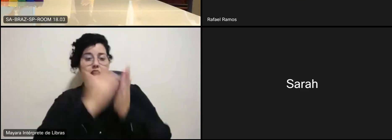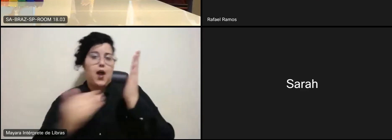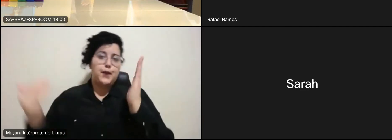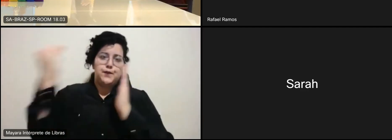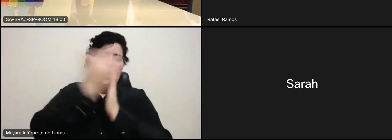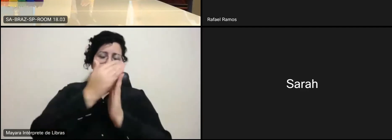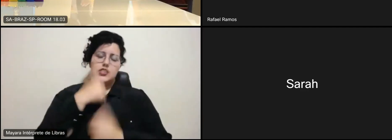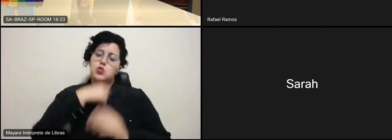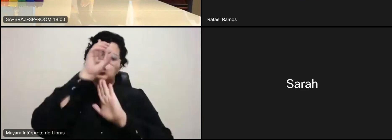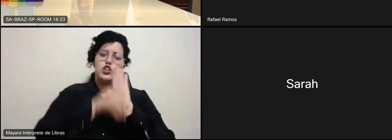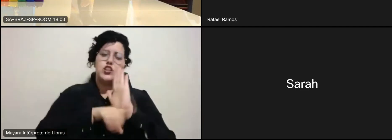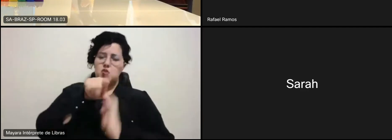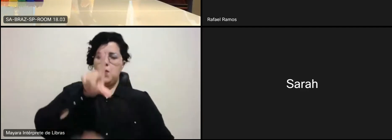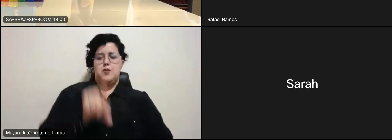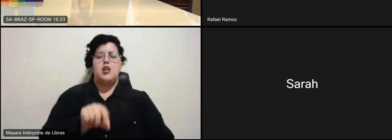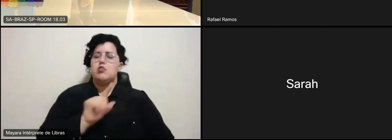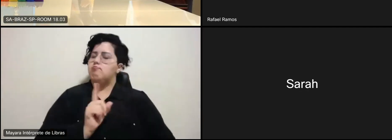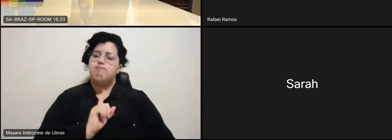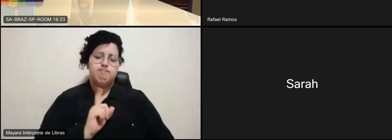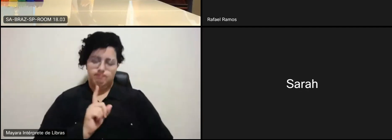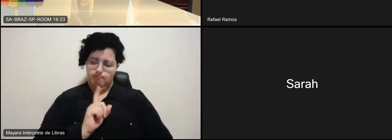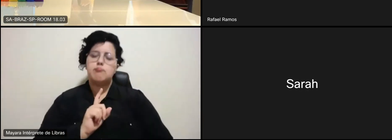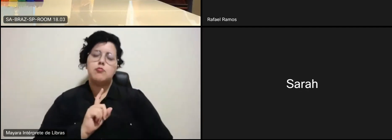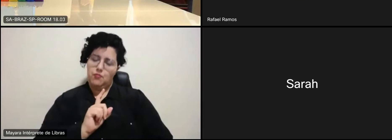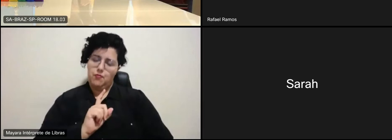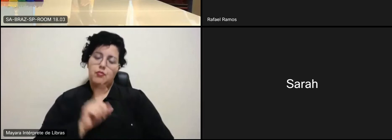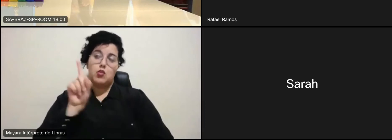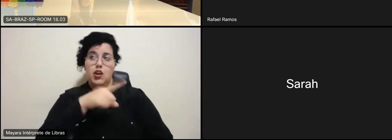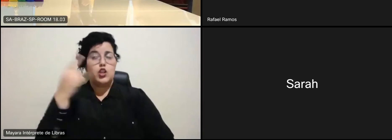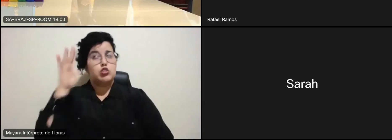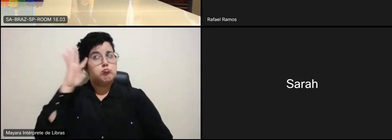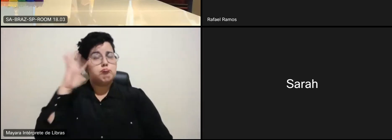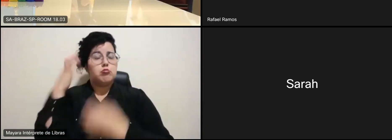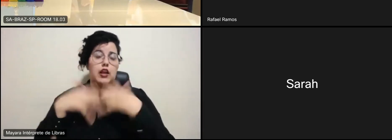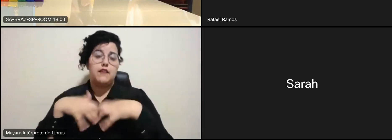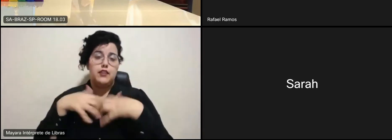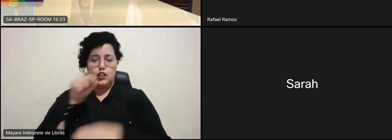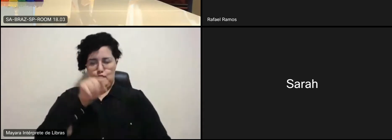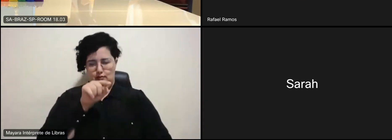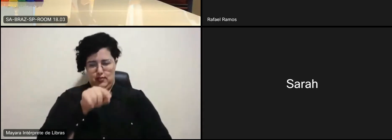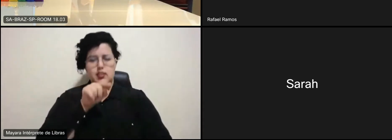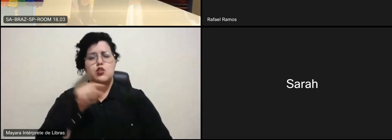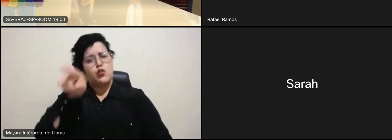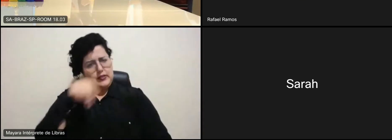outro, né? Acho Sim. que, dito isso, é uma reflexão que fica para a gente que está aqui, para você que está ouvindo a gente